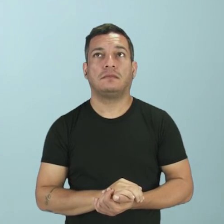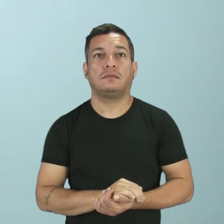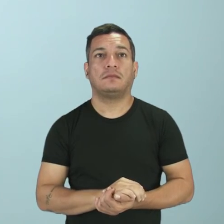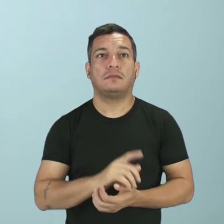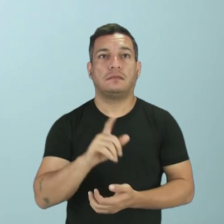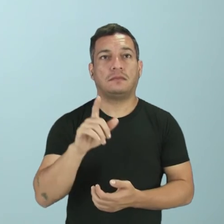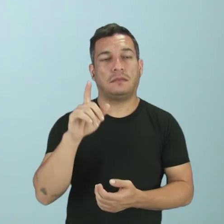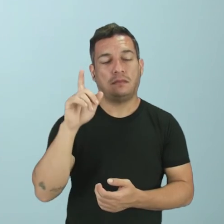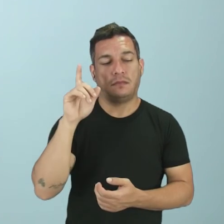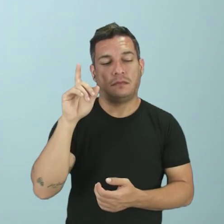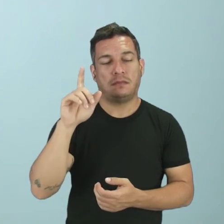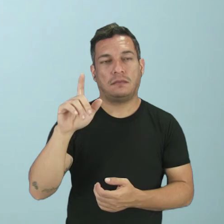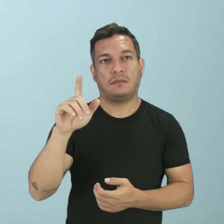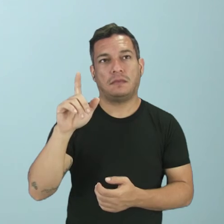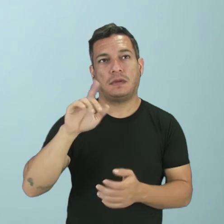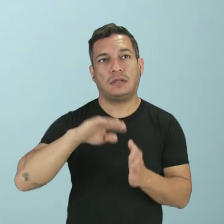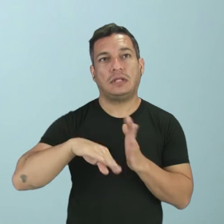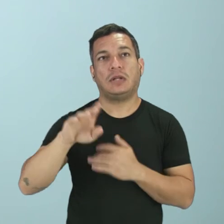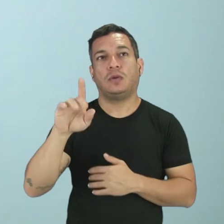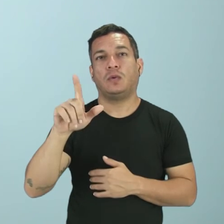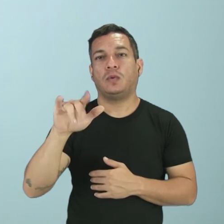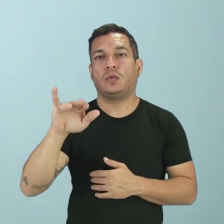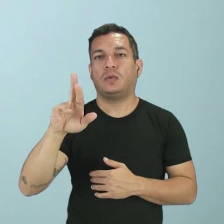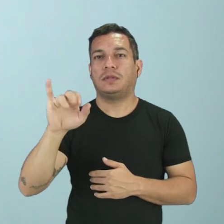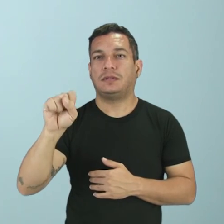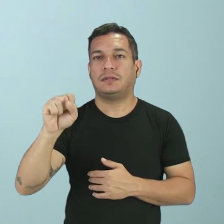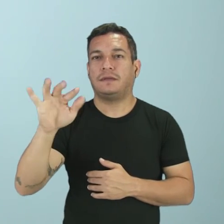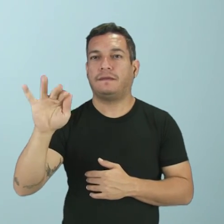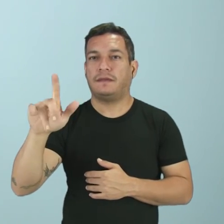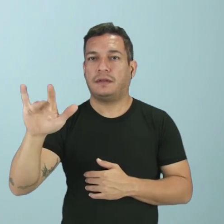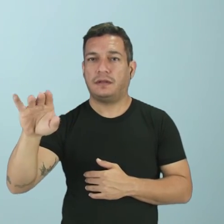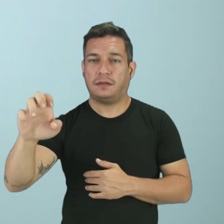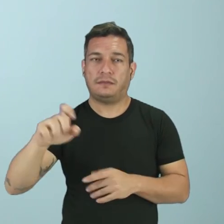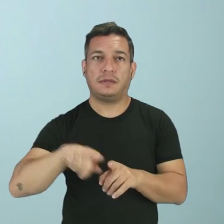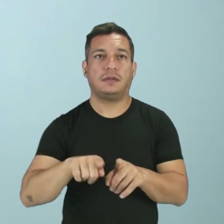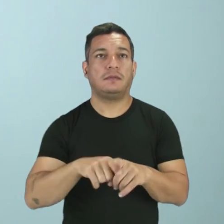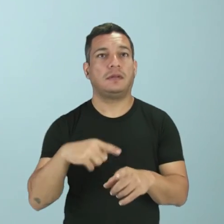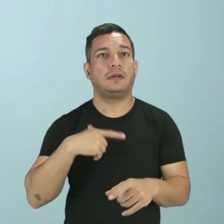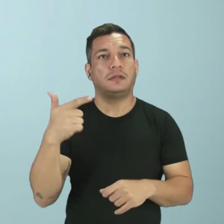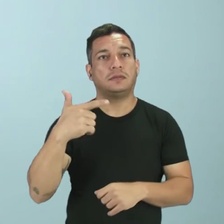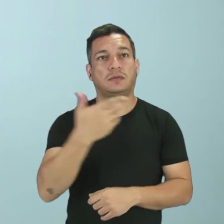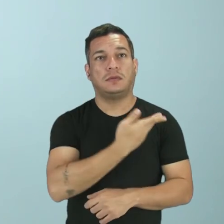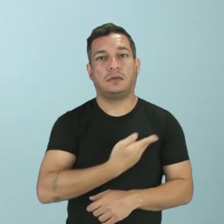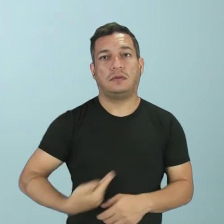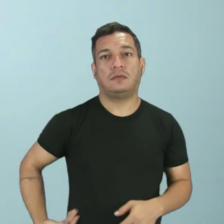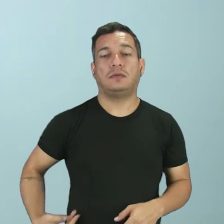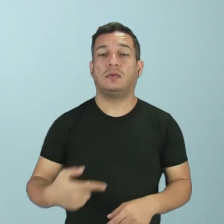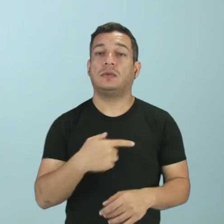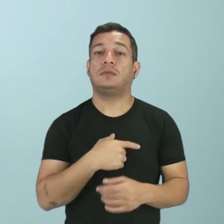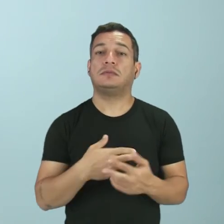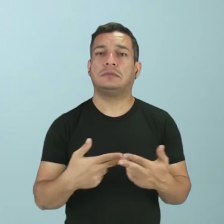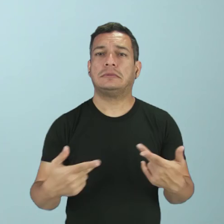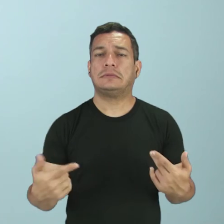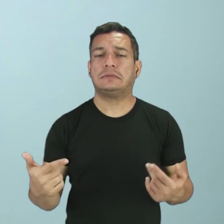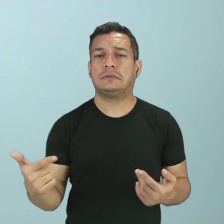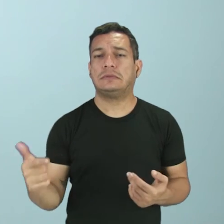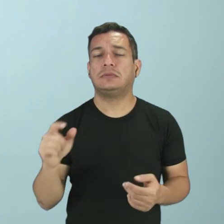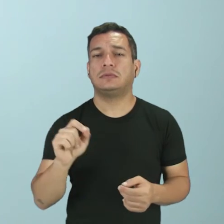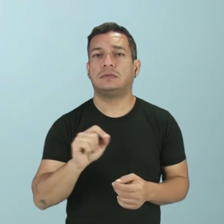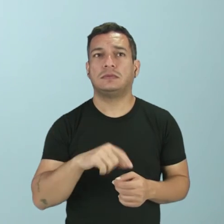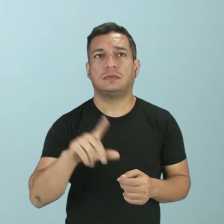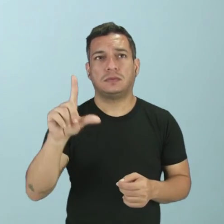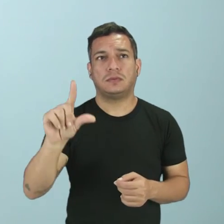Luís Felipe, é instituída a Segunda República, coisas que não existiam, com